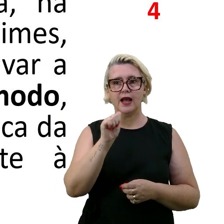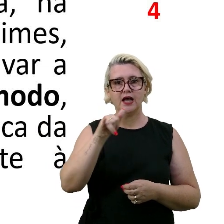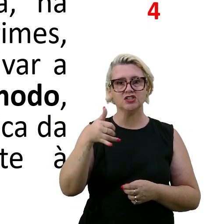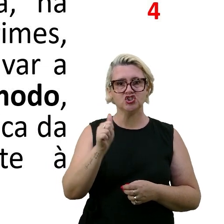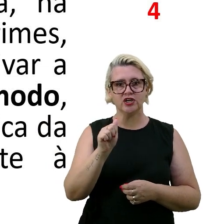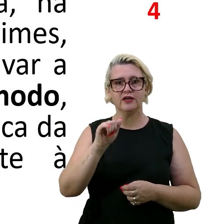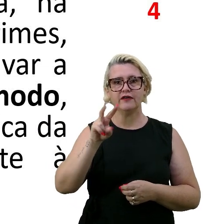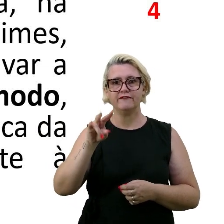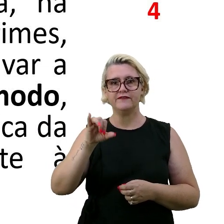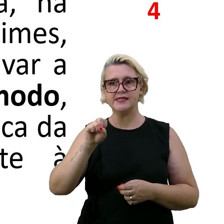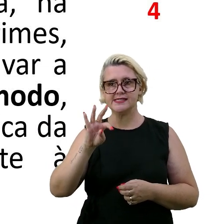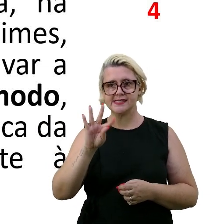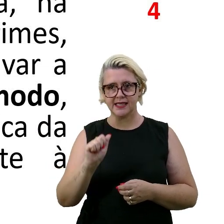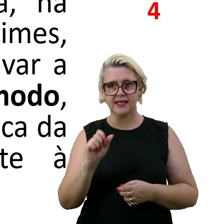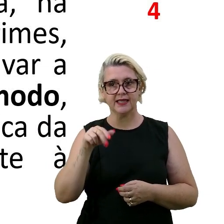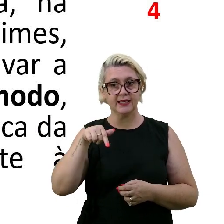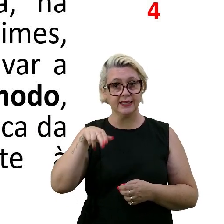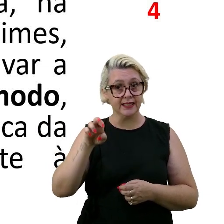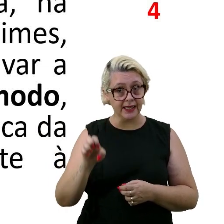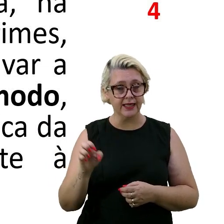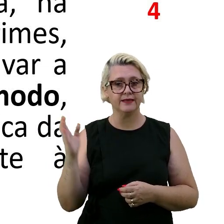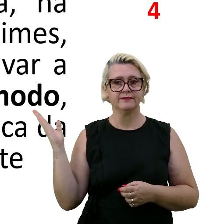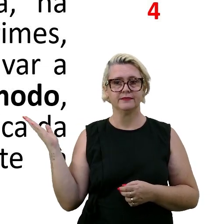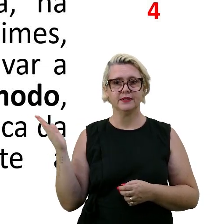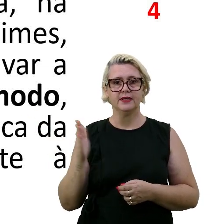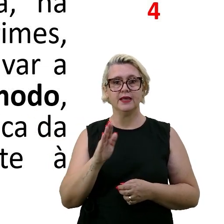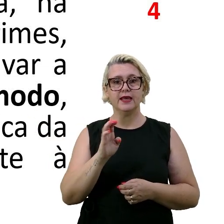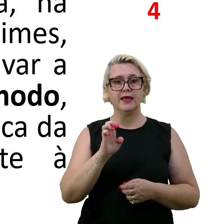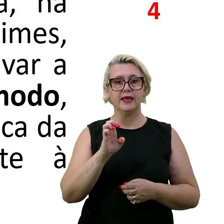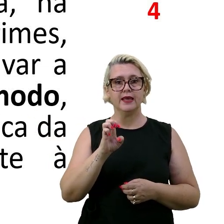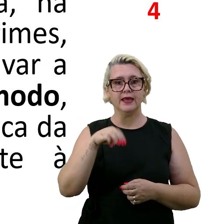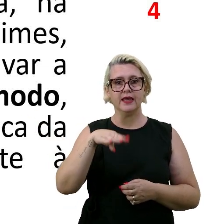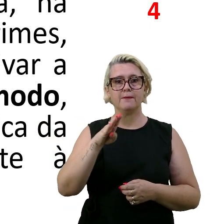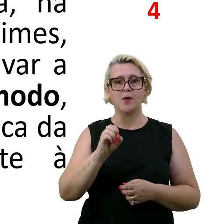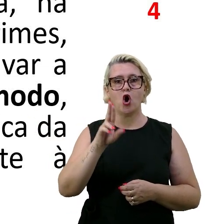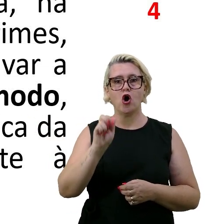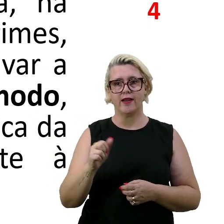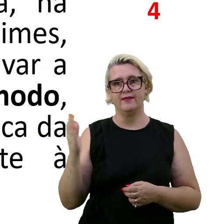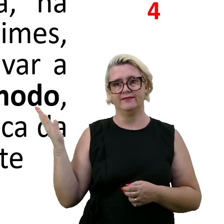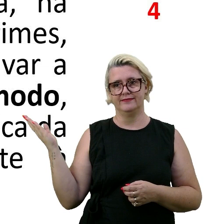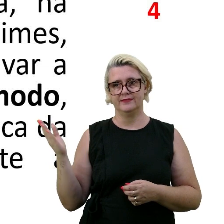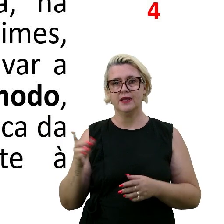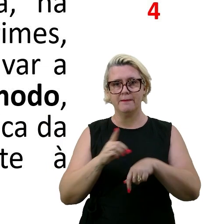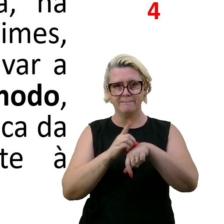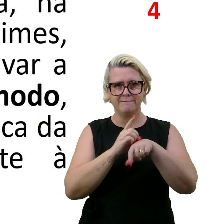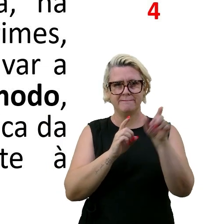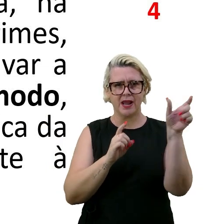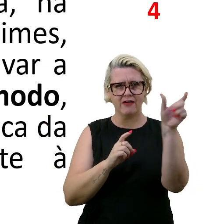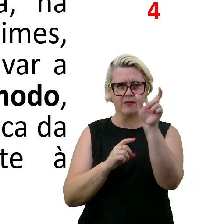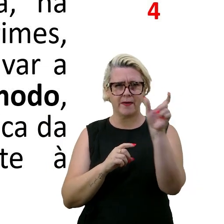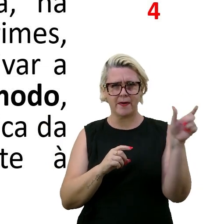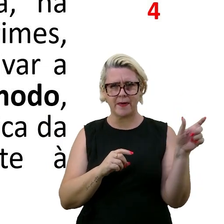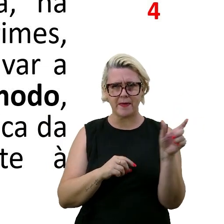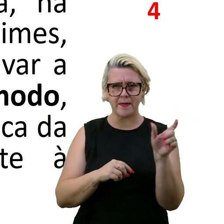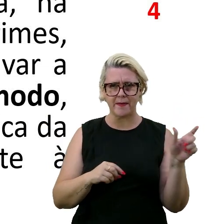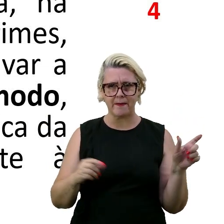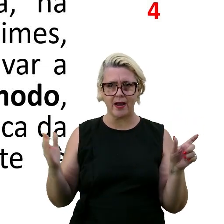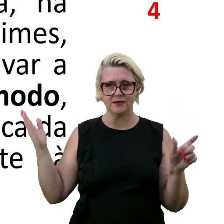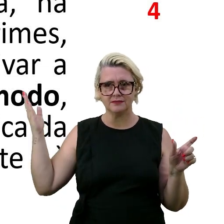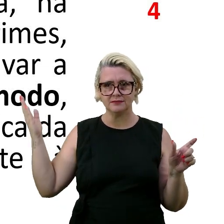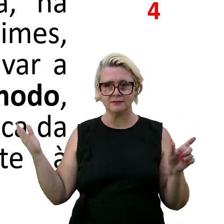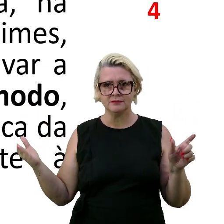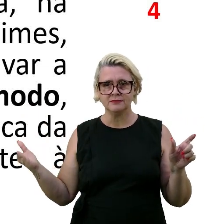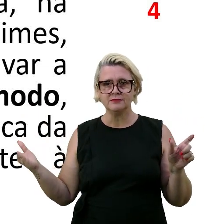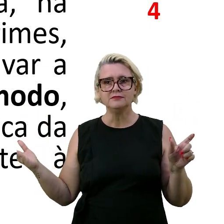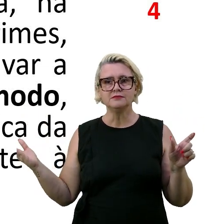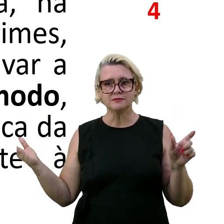outro, embora a Lei Maria da Penha. Então, é mais um. Depois eu tenho como, que é